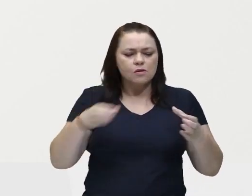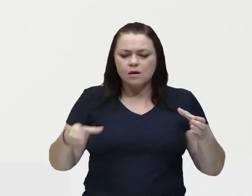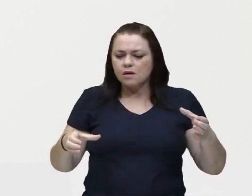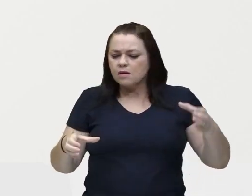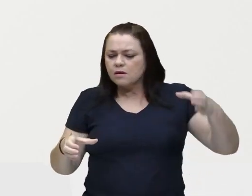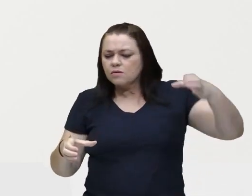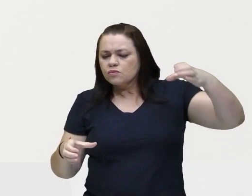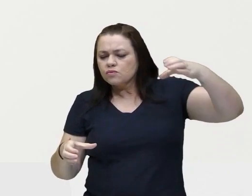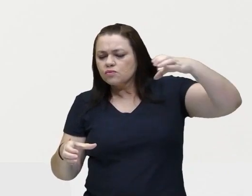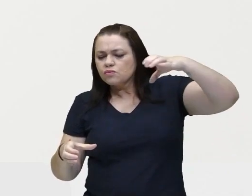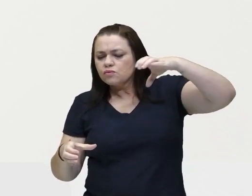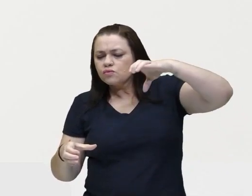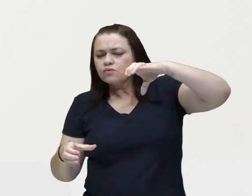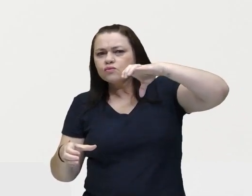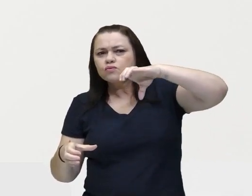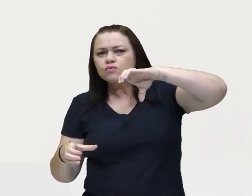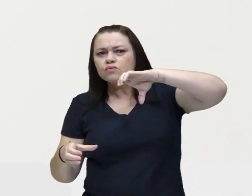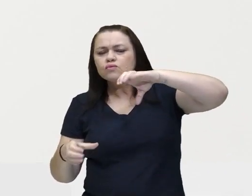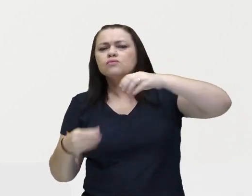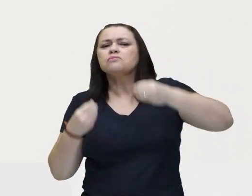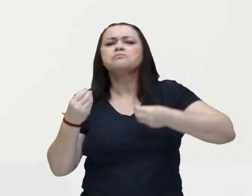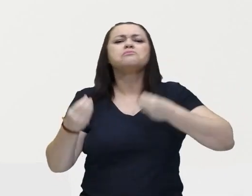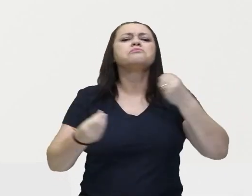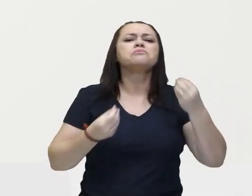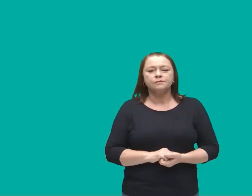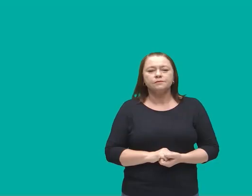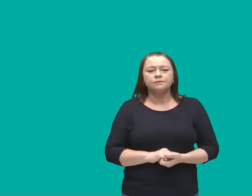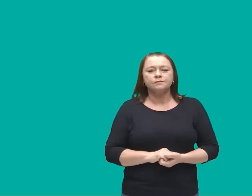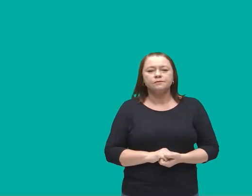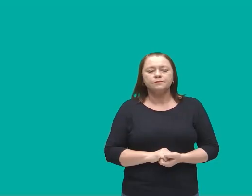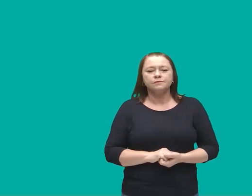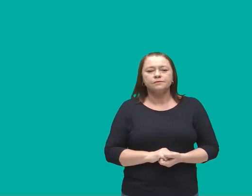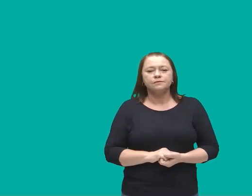jarra? Muito bem. De olho na tela, vamos ver o que aconteceu.